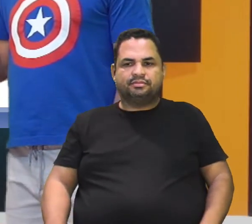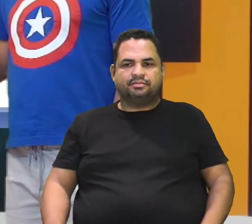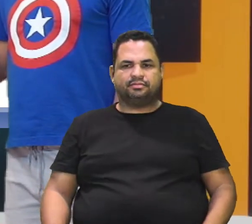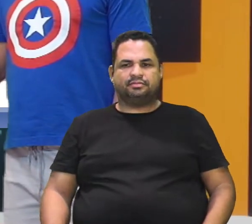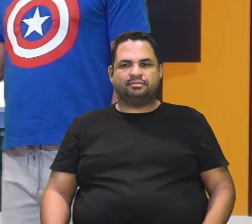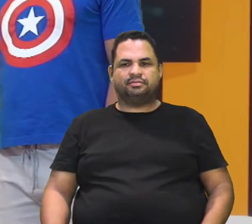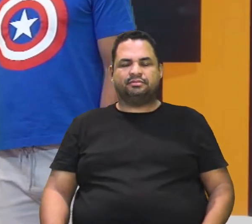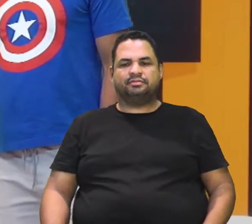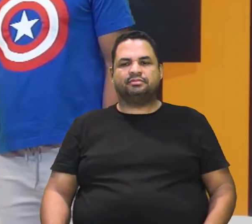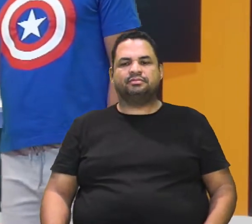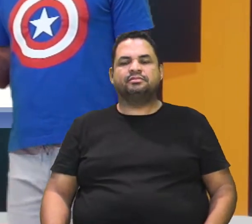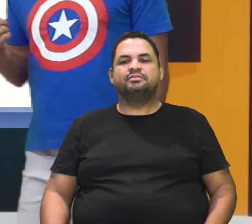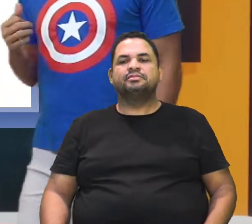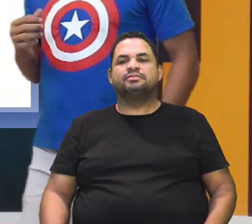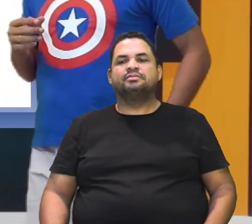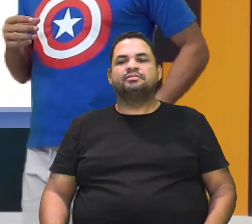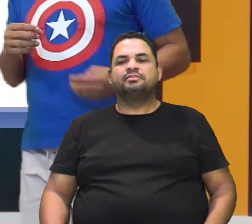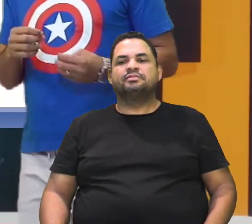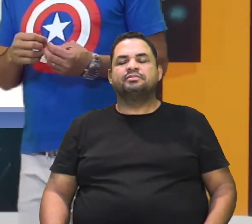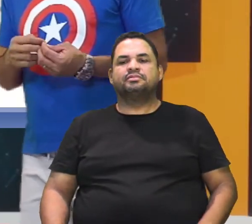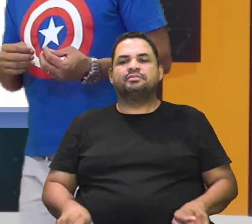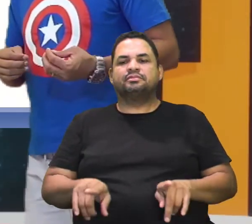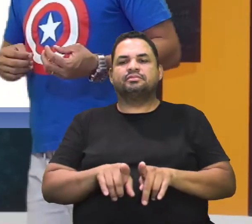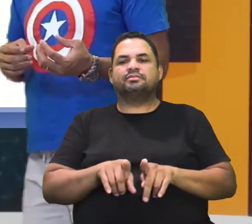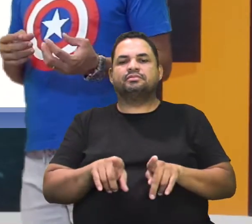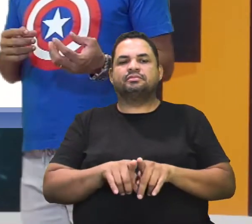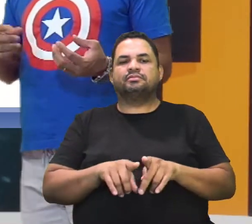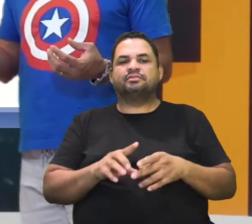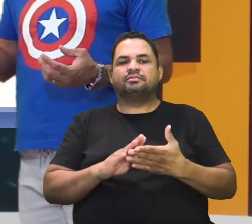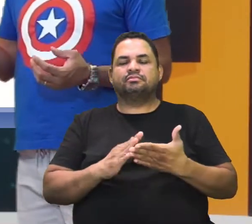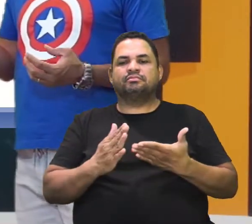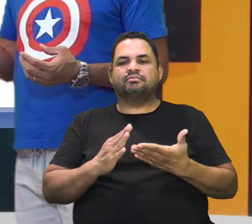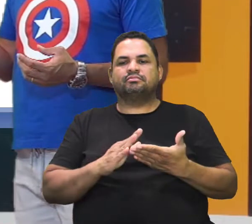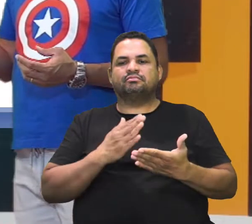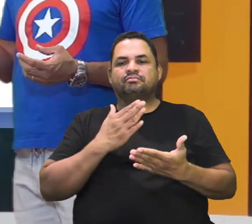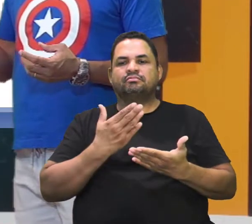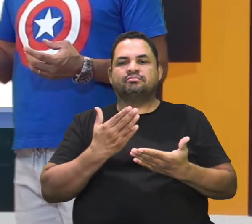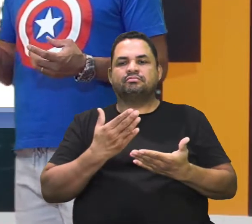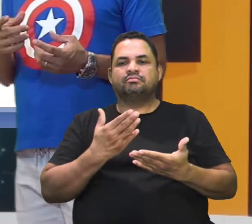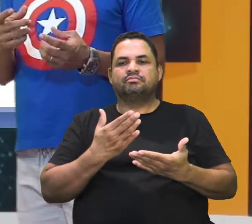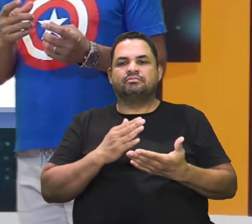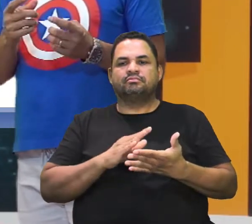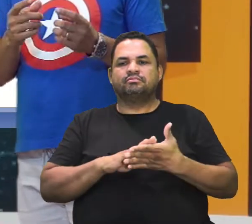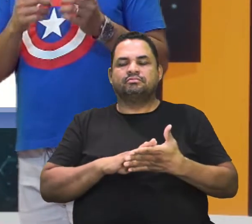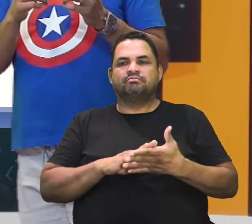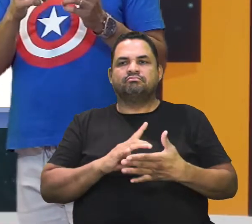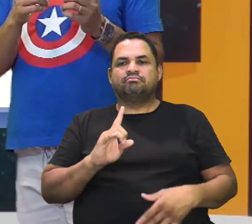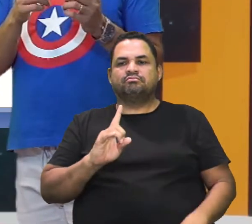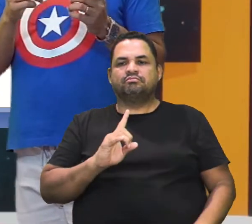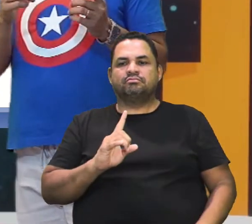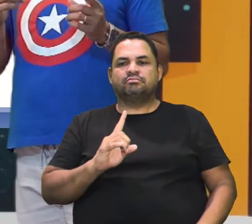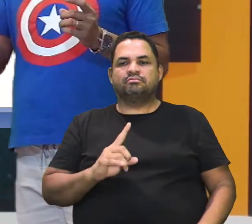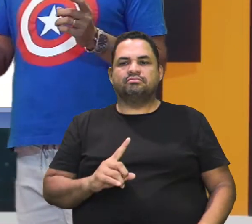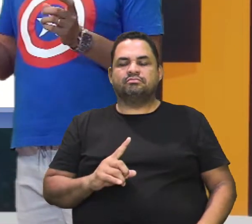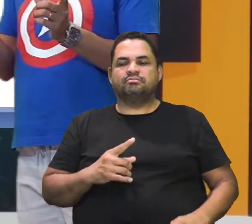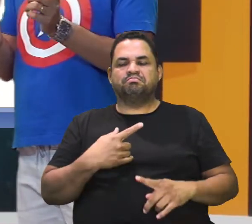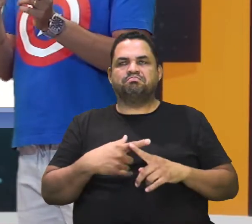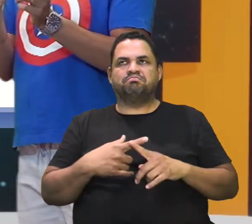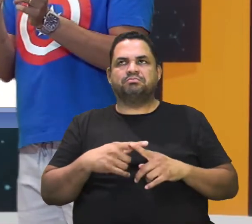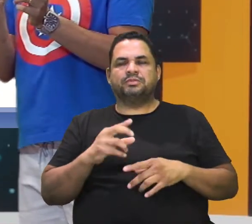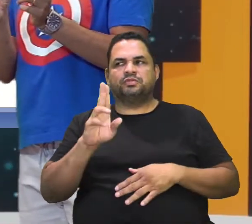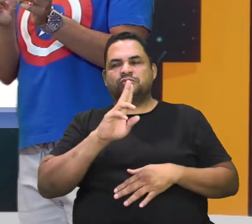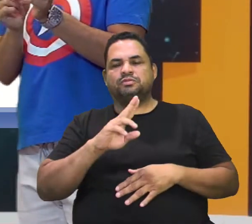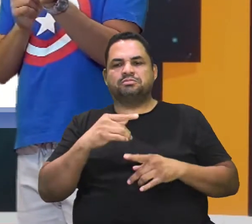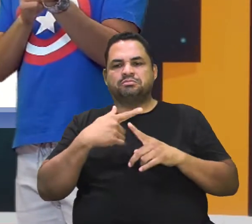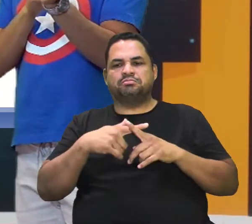parte de parábola, nós não usamos tanto a parte do Pitágoras, porque lá, na verdade,